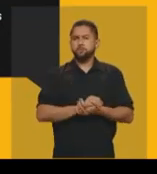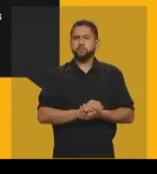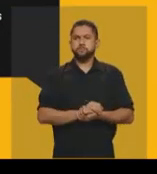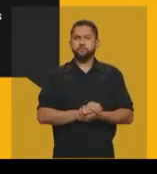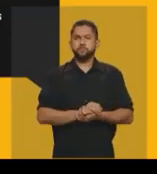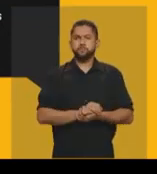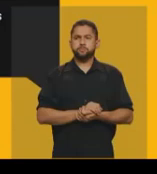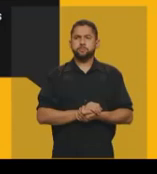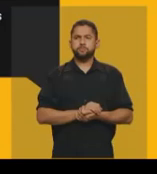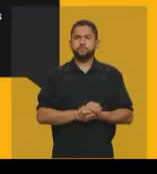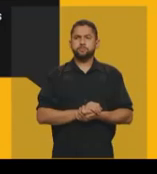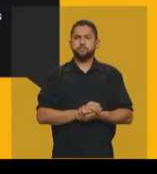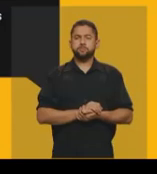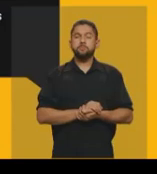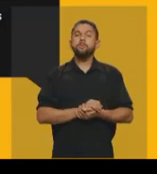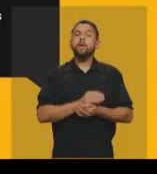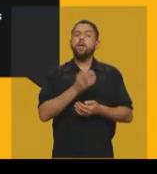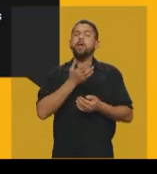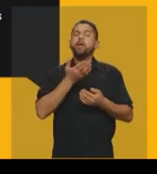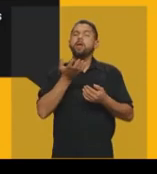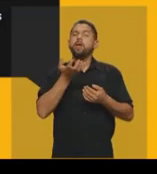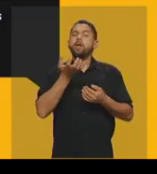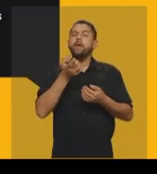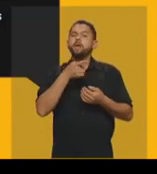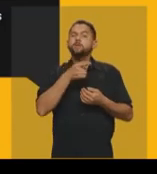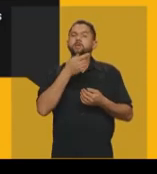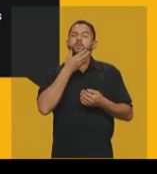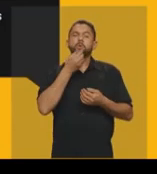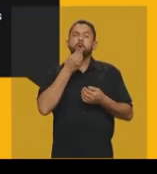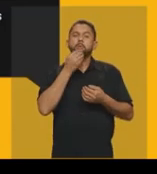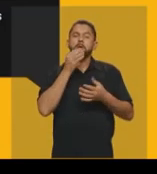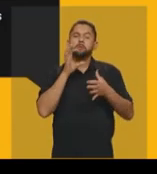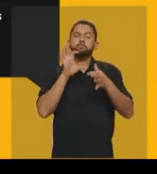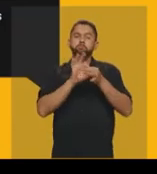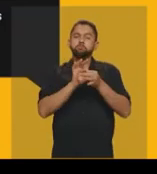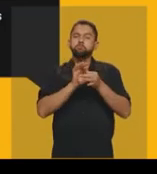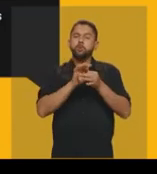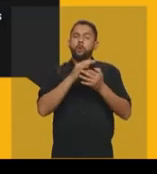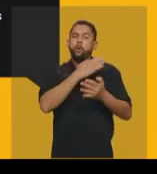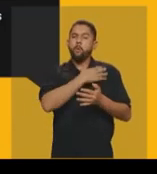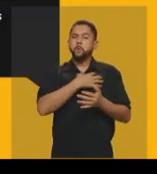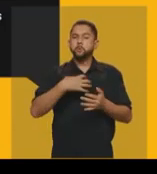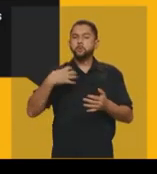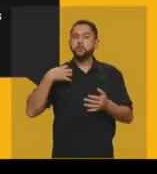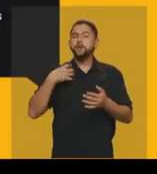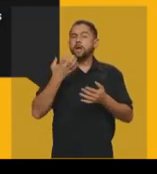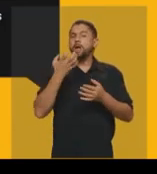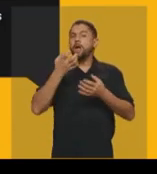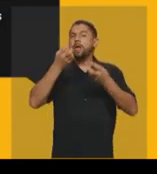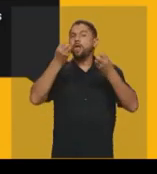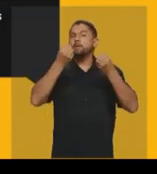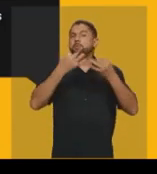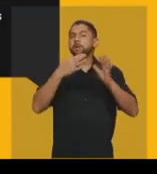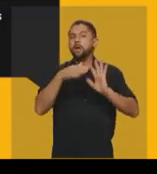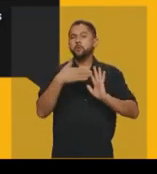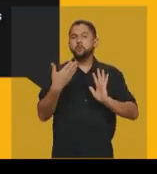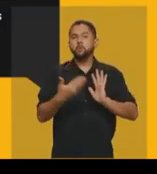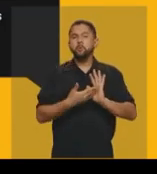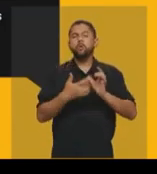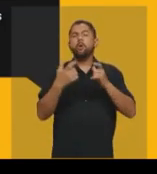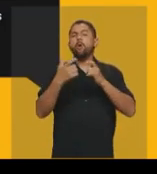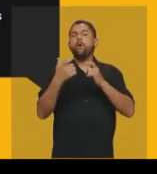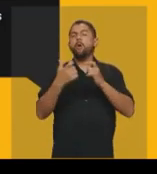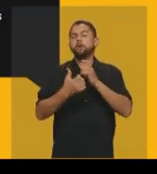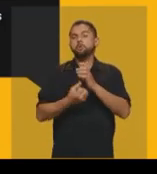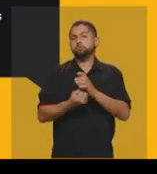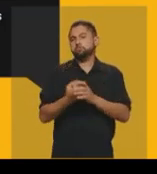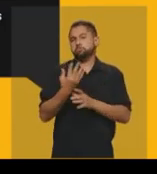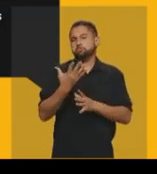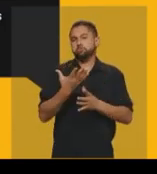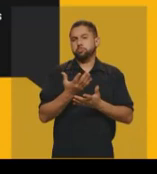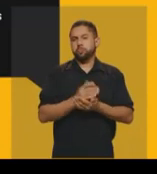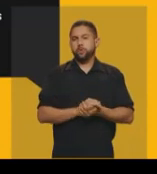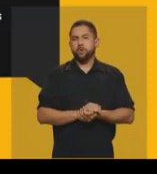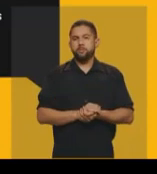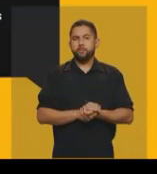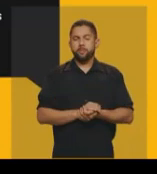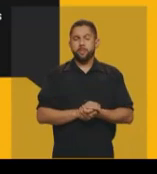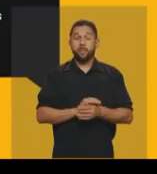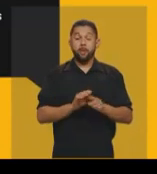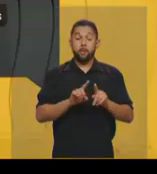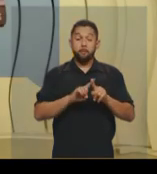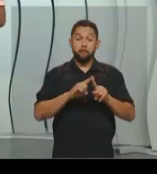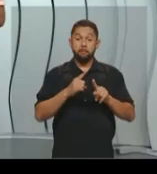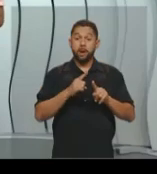pré-socráticos querem explicar como funciona a natureza, a origem de todas as coisas, o arqué, o fundamento. Sócrates, ele